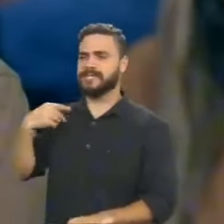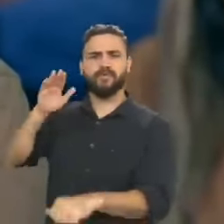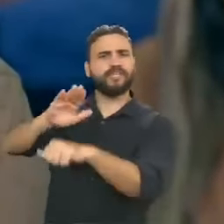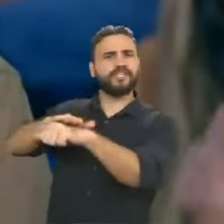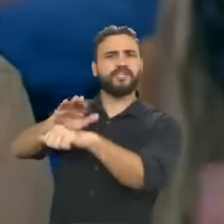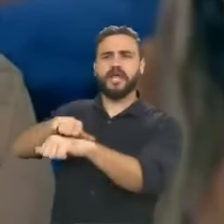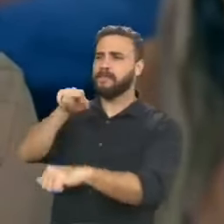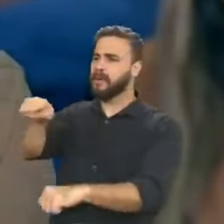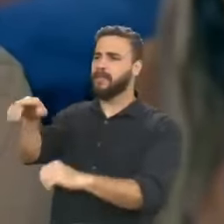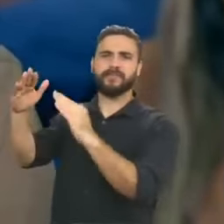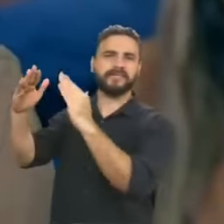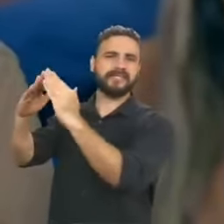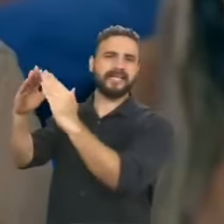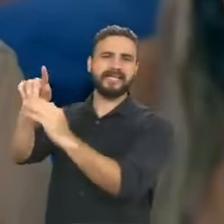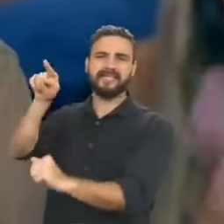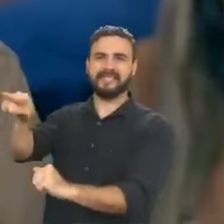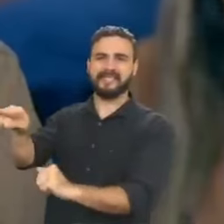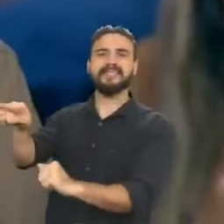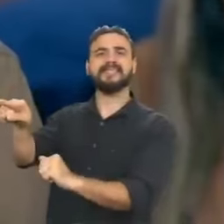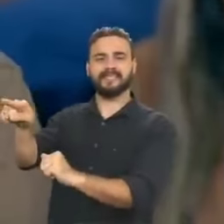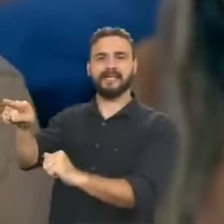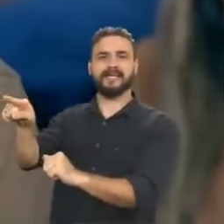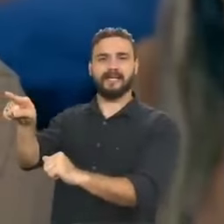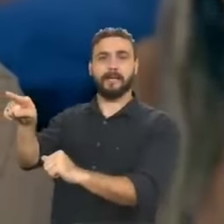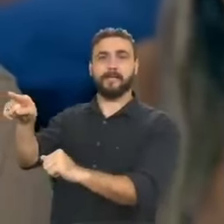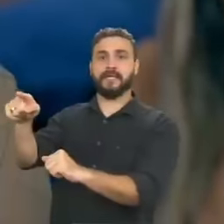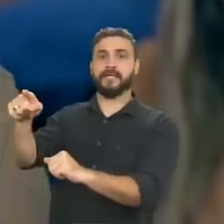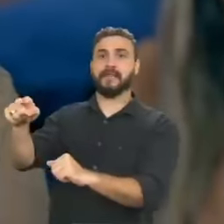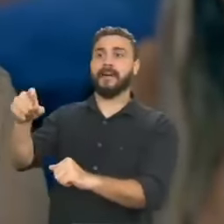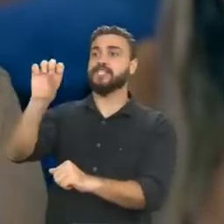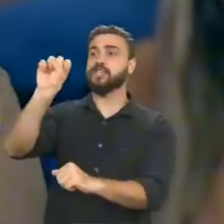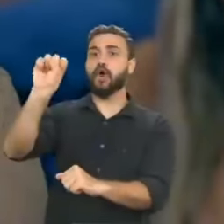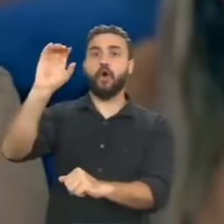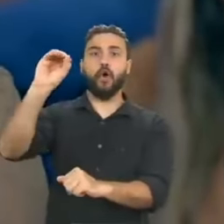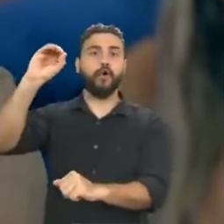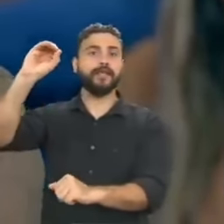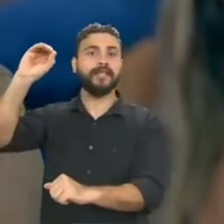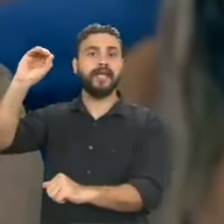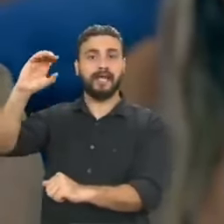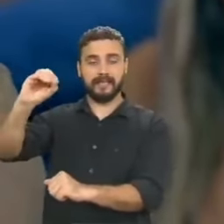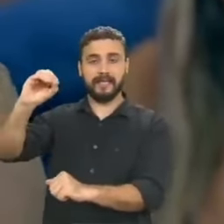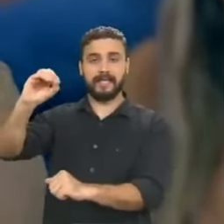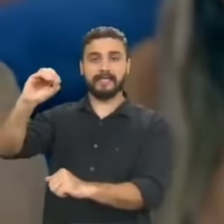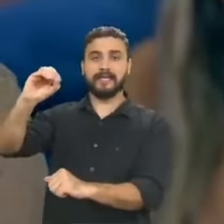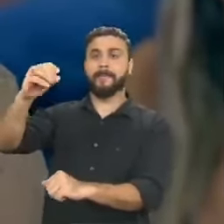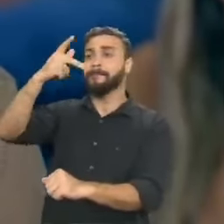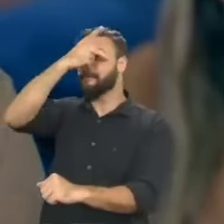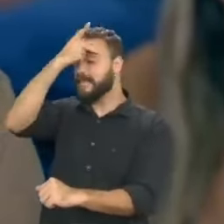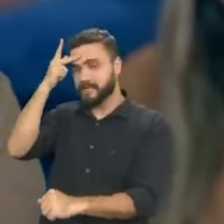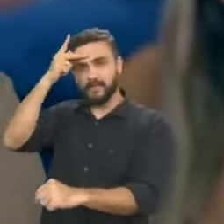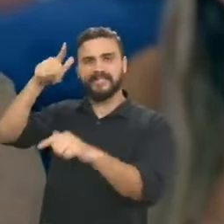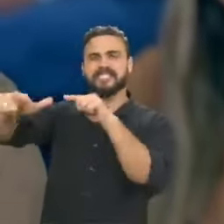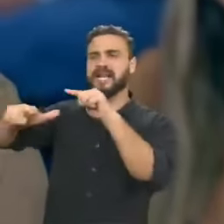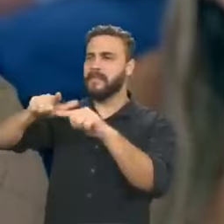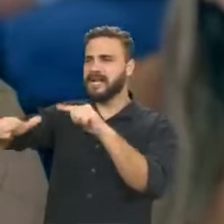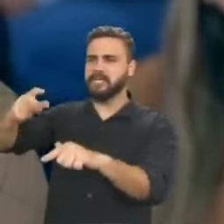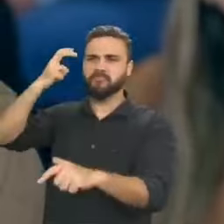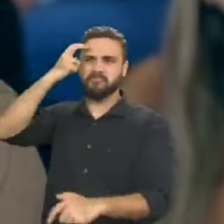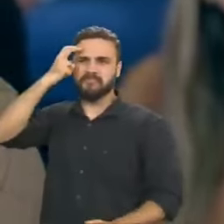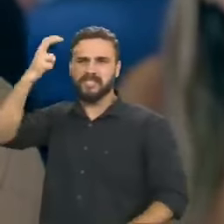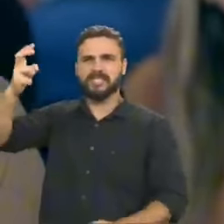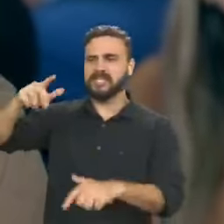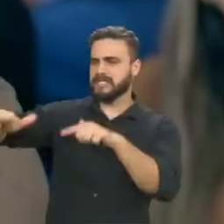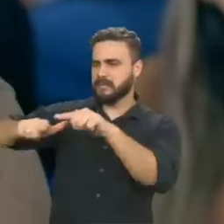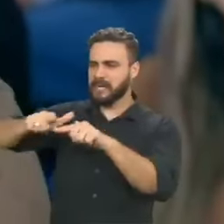obreiros lá, e tem mais de 80 contratados, são todos angolanos, treinados, inteligentes. E é